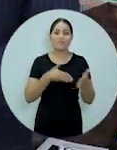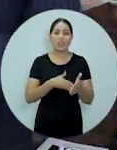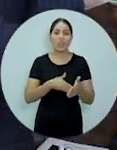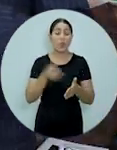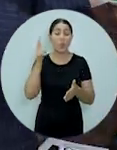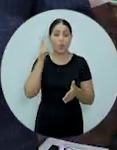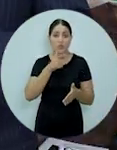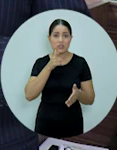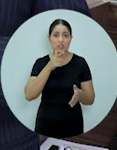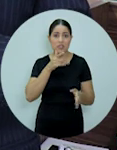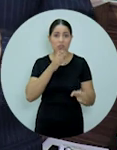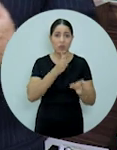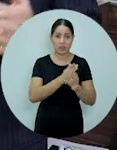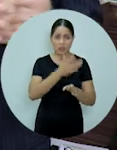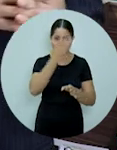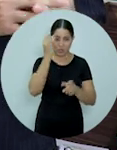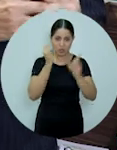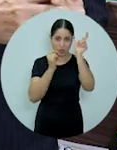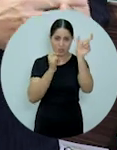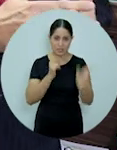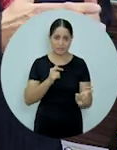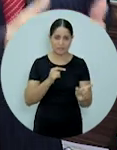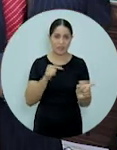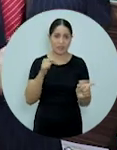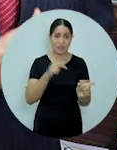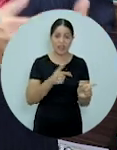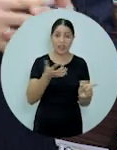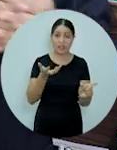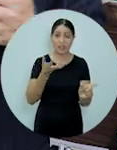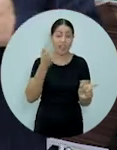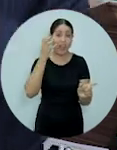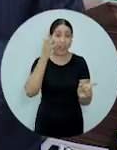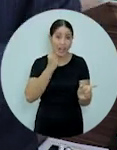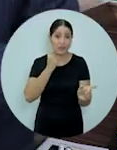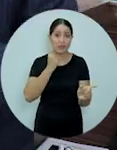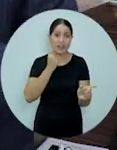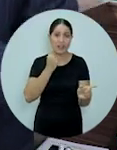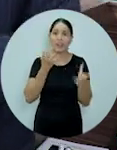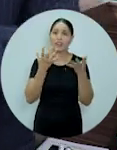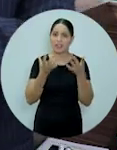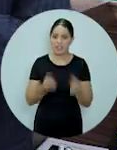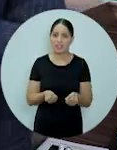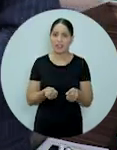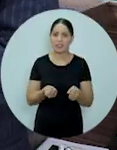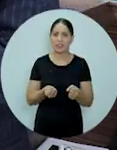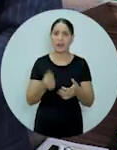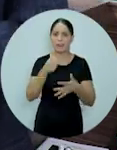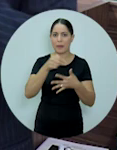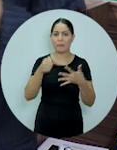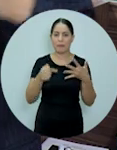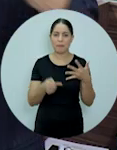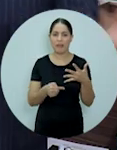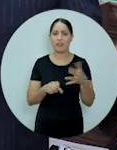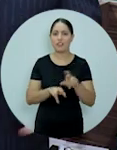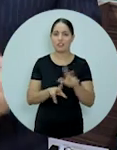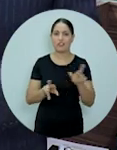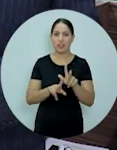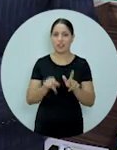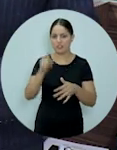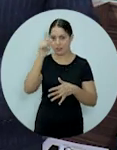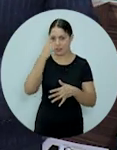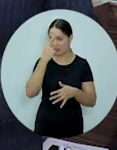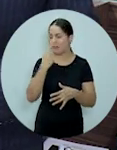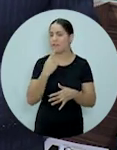exatamente isso, é você encontrar pessoas para aceitarem a adoção fora desse perfil